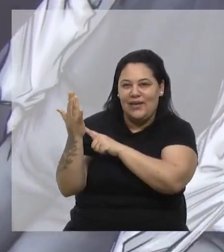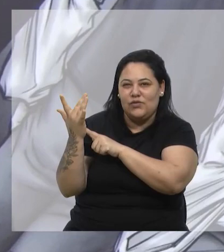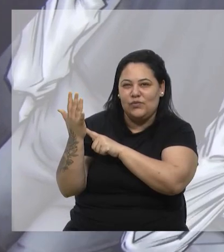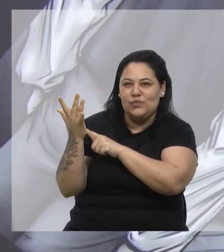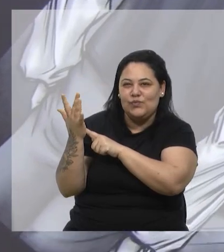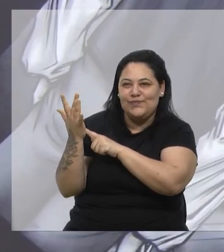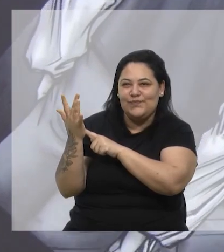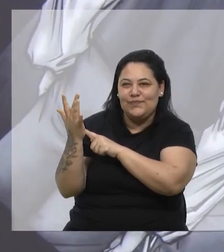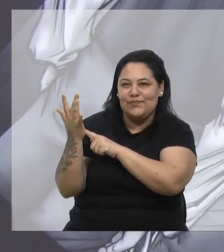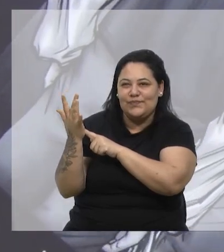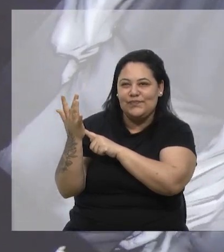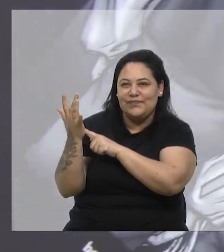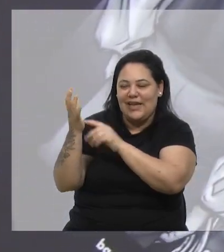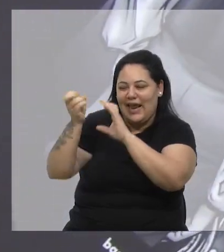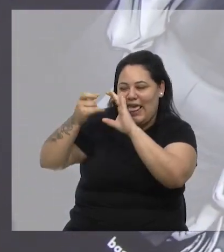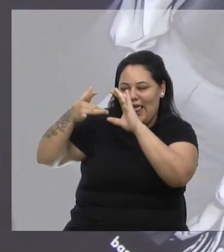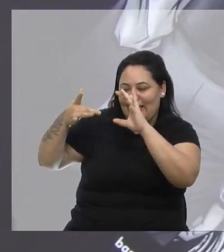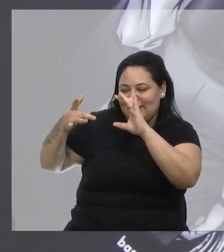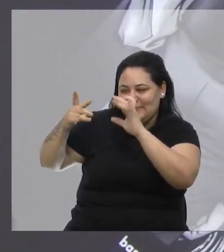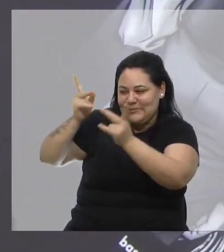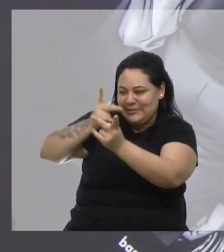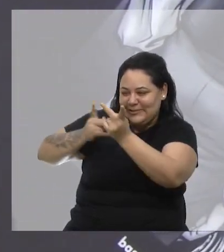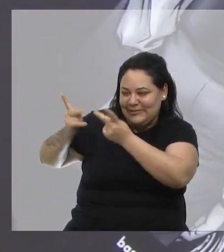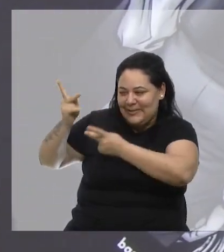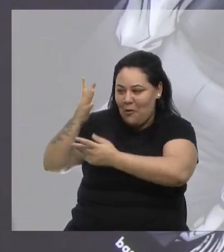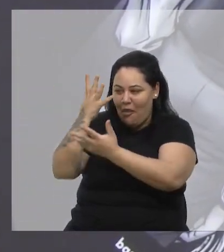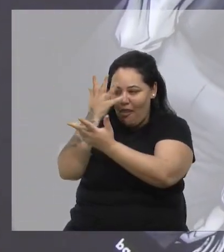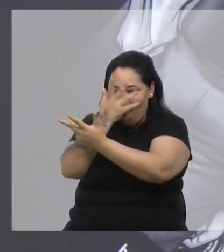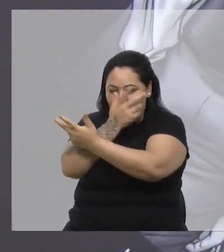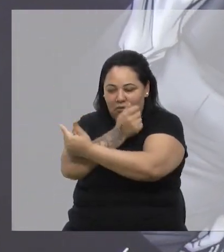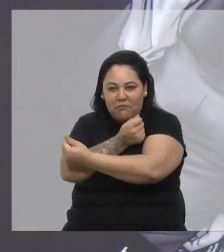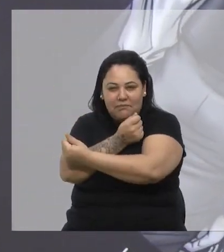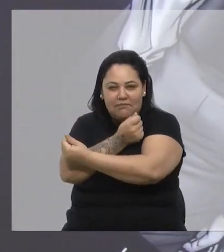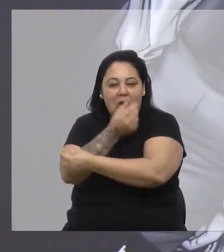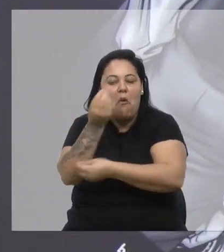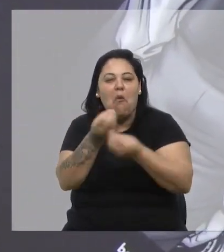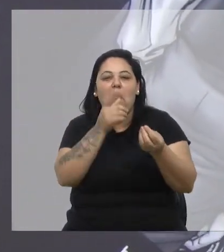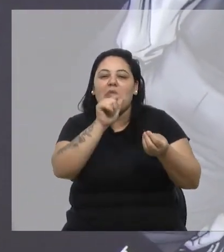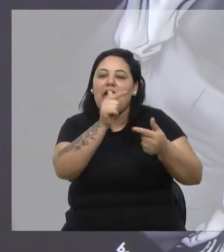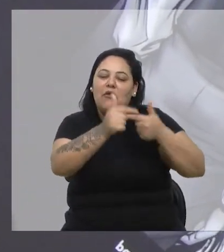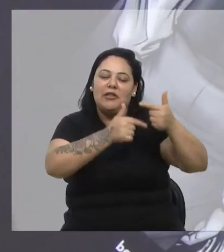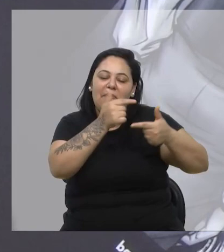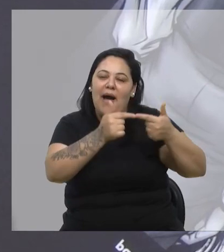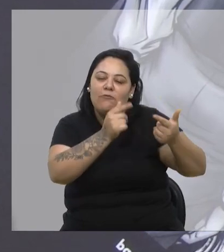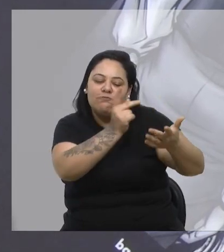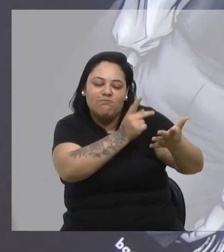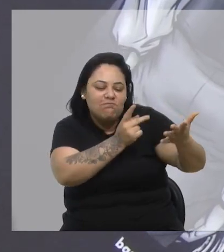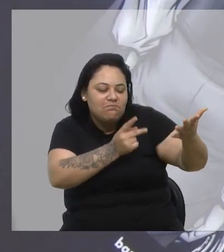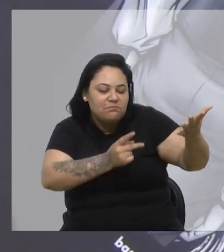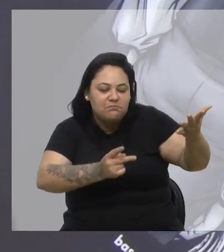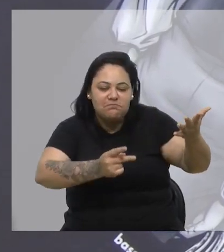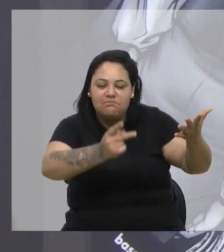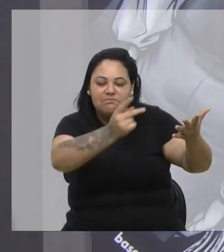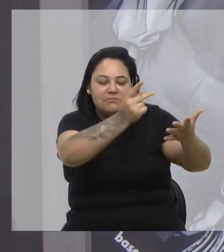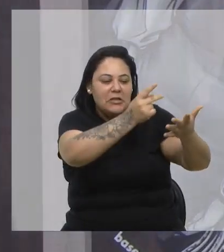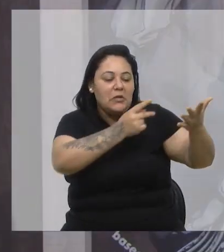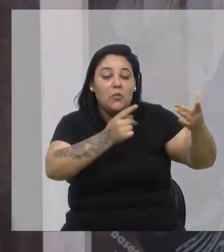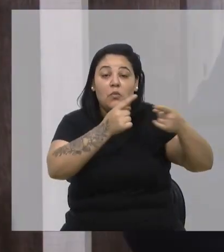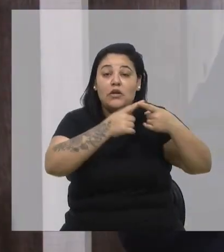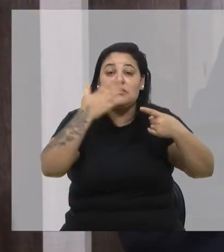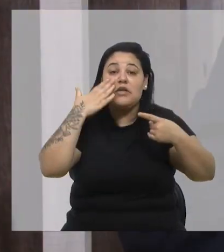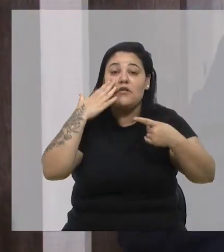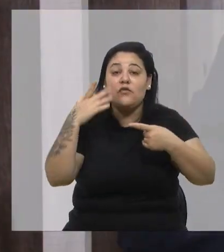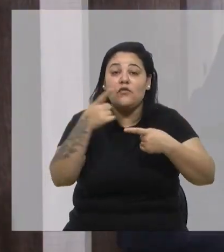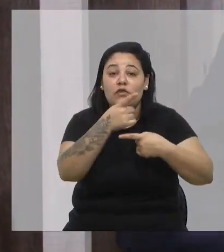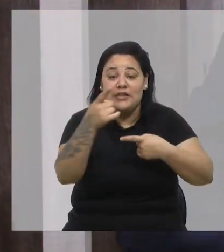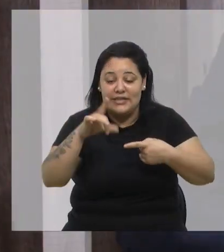aqui. Fica, digamos assim, uma estética muito bonita, assim. Como que foi o trabalho de traçado? Porque eu sei que vocês